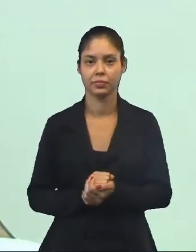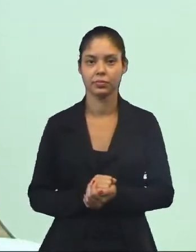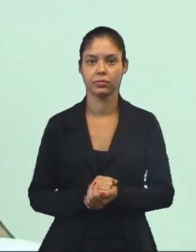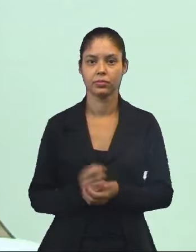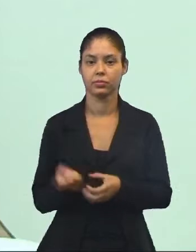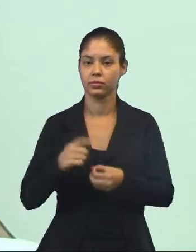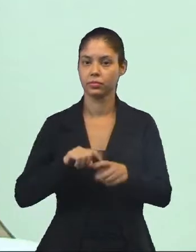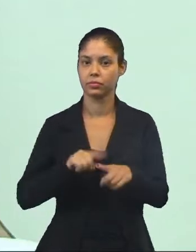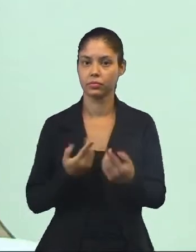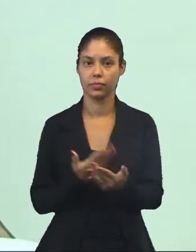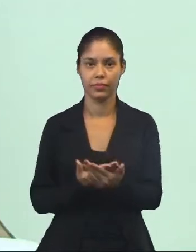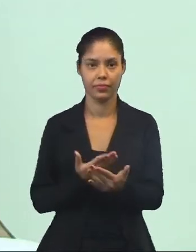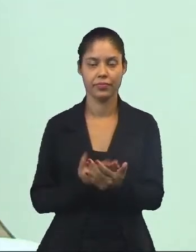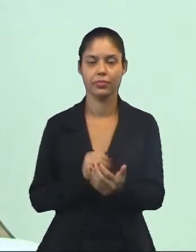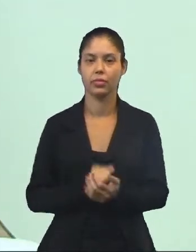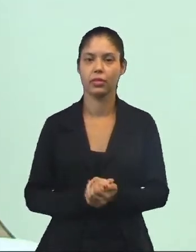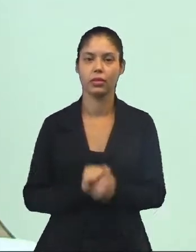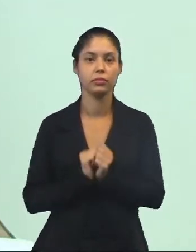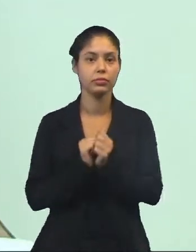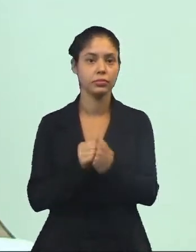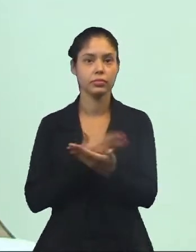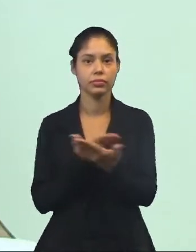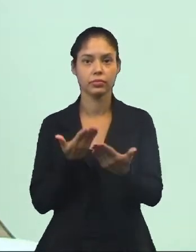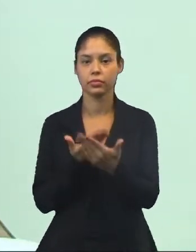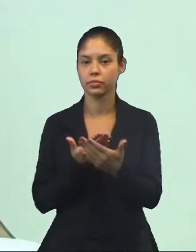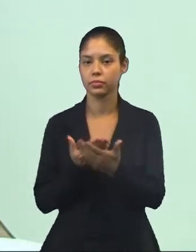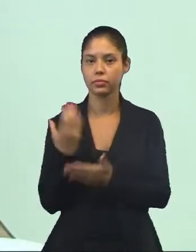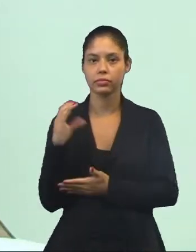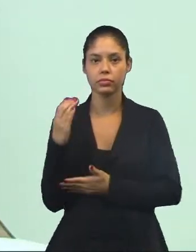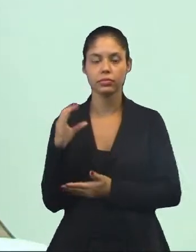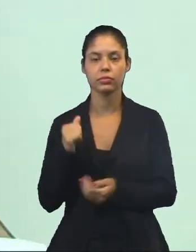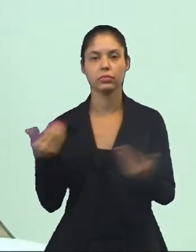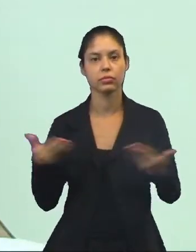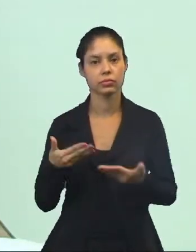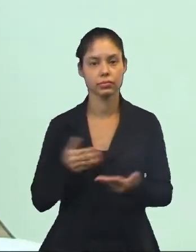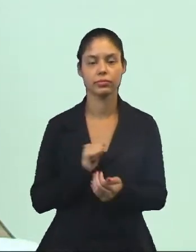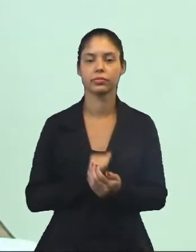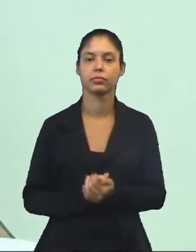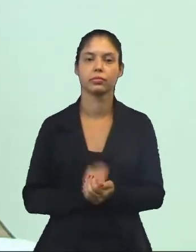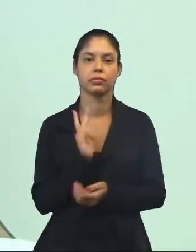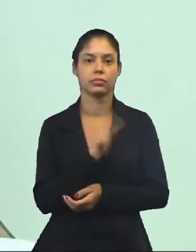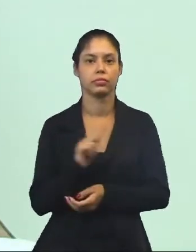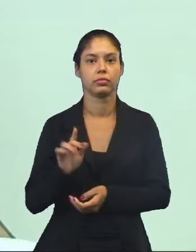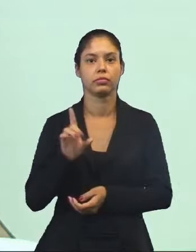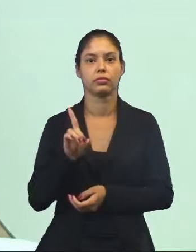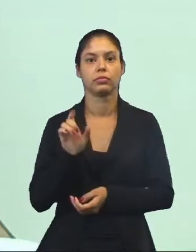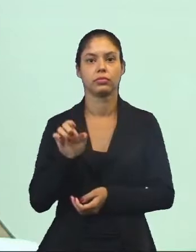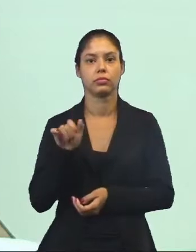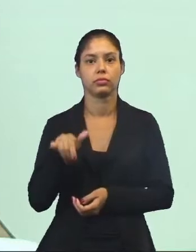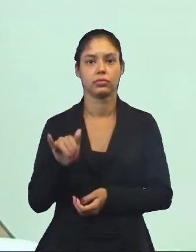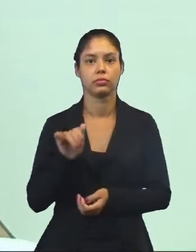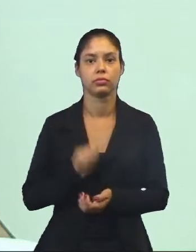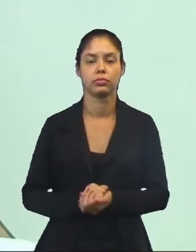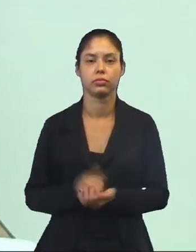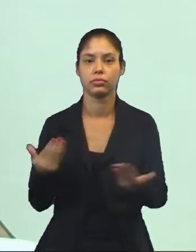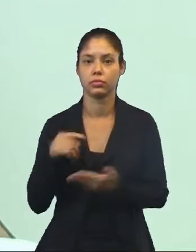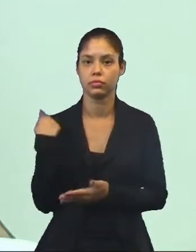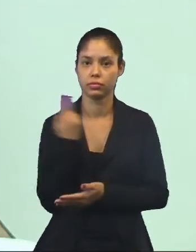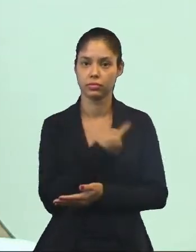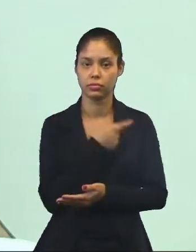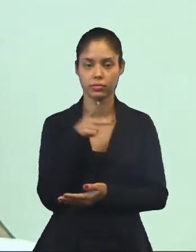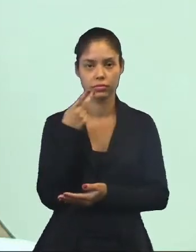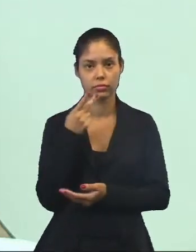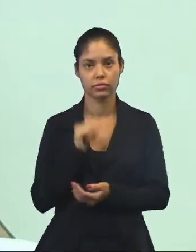pessoal, estou de volta para mais uma aula com vocês, aula de ciências hoje, tá? Sou a professora Deli e hoje vamos